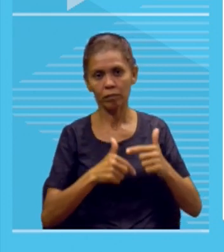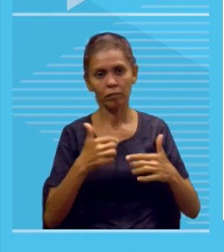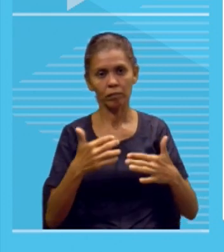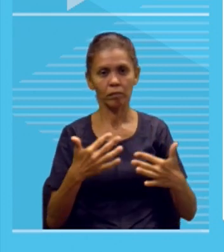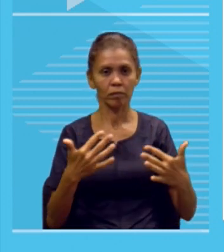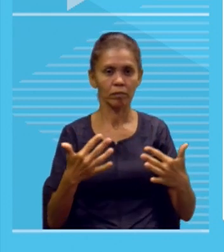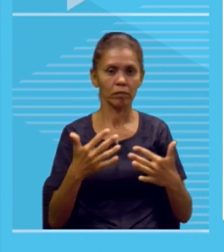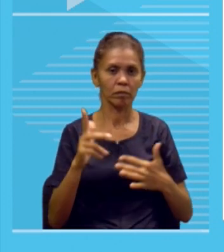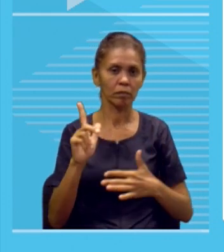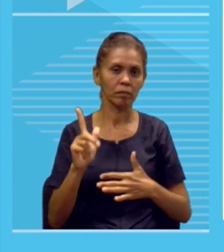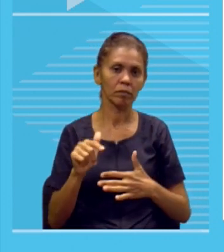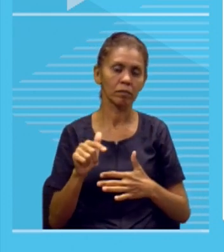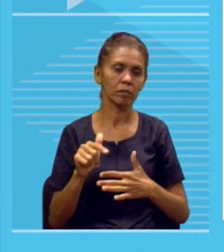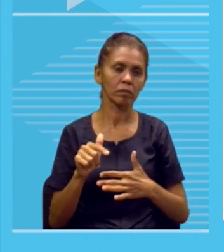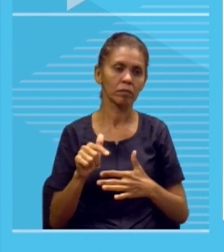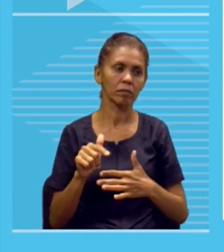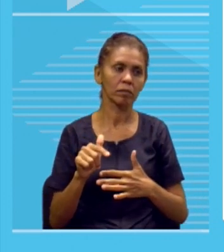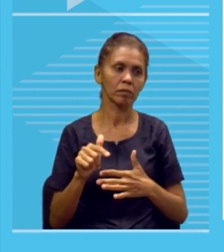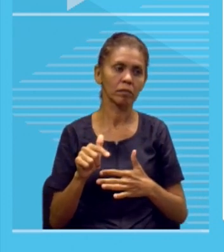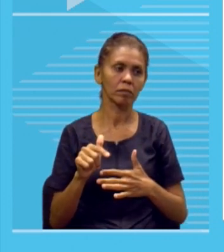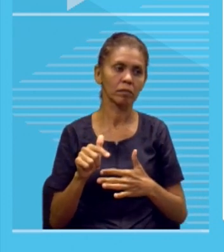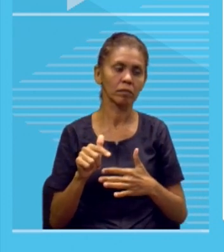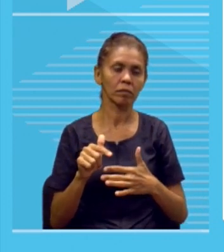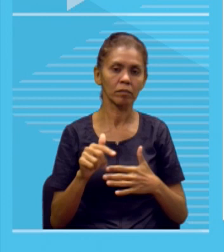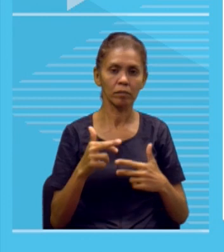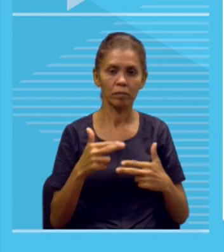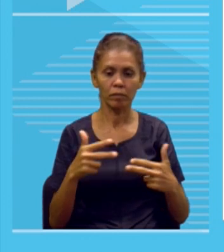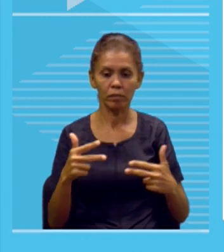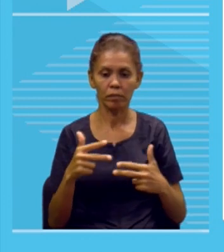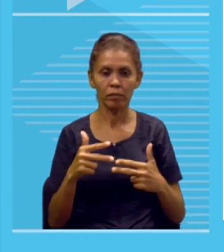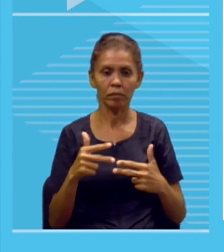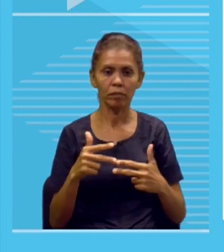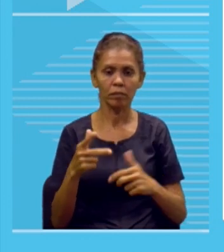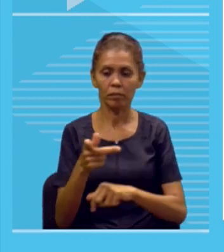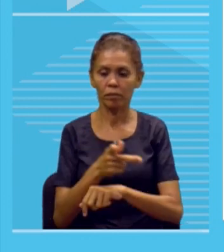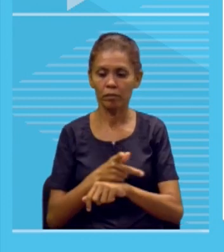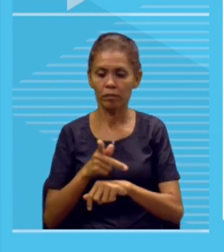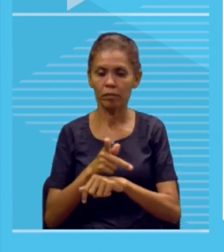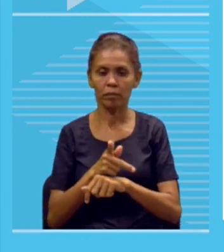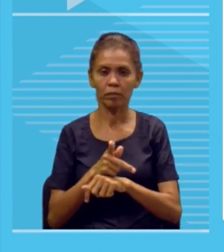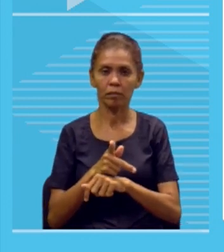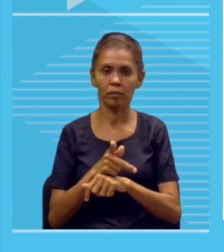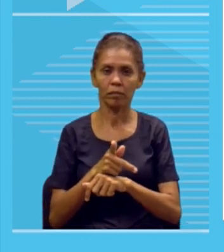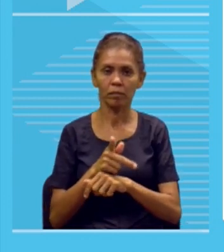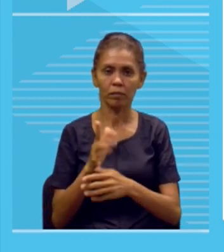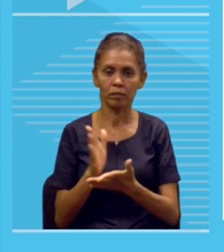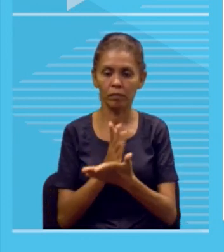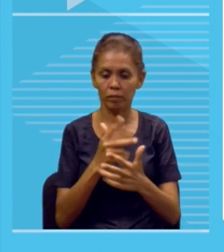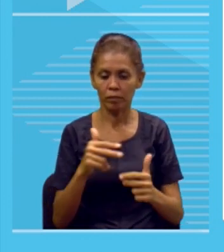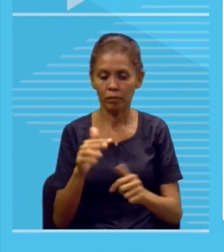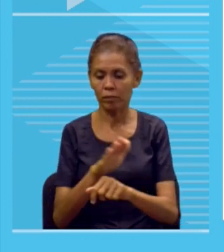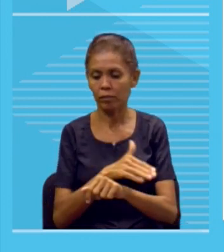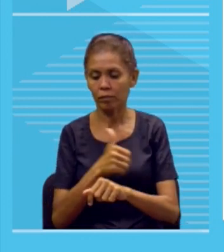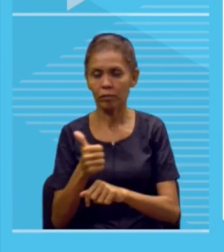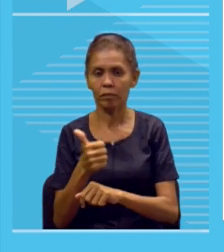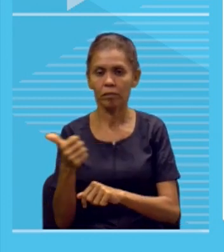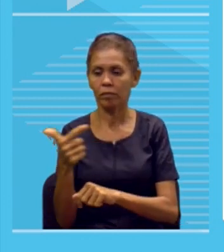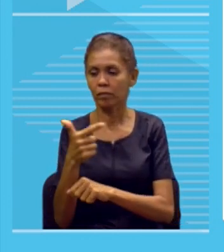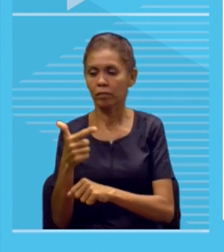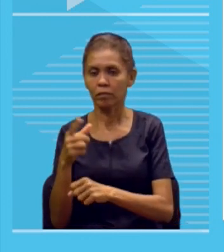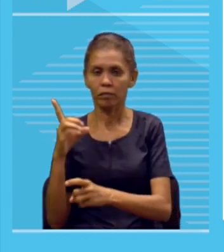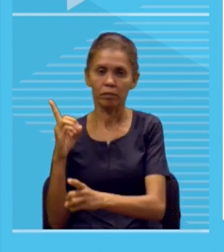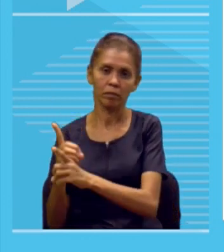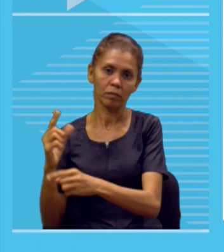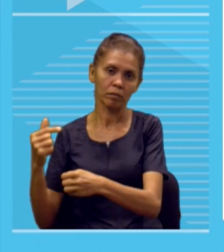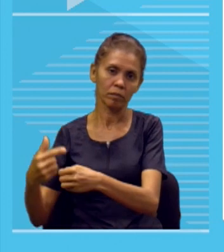são condições, procura essas condições com uma qualidade maior do que estava encontrando no campo. Então, não faz sentido eu dizer que a